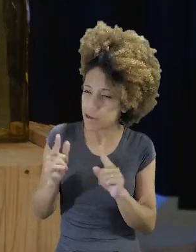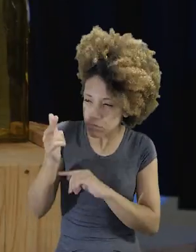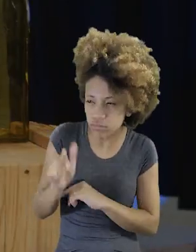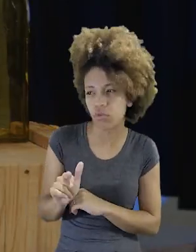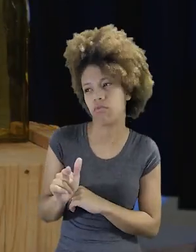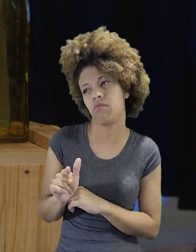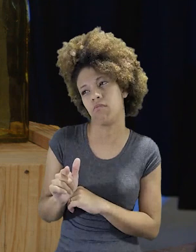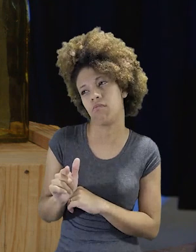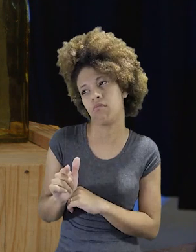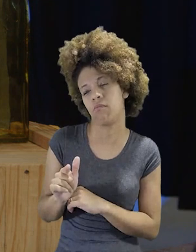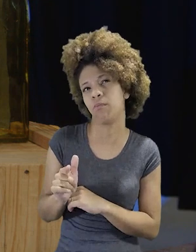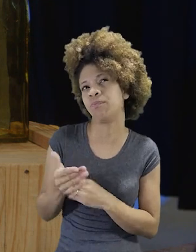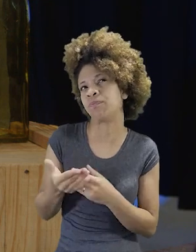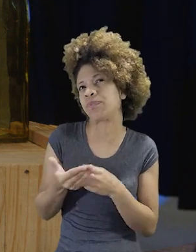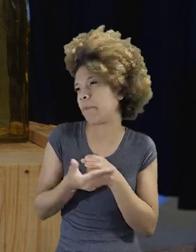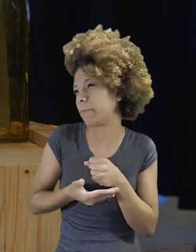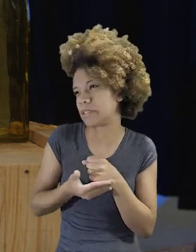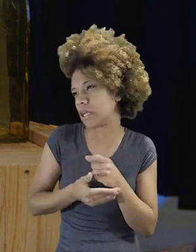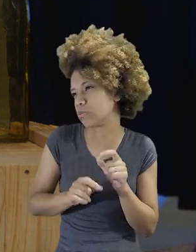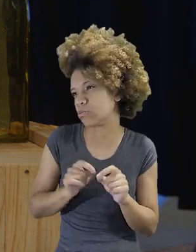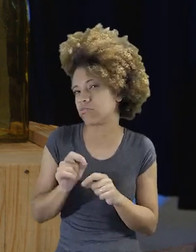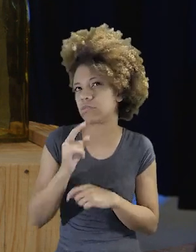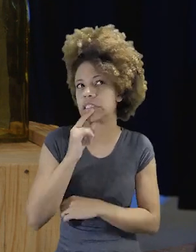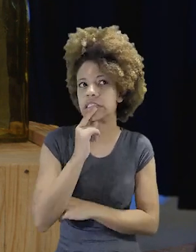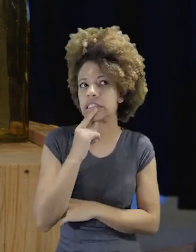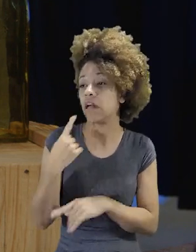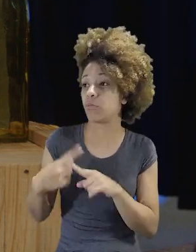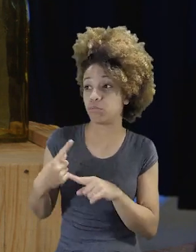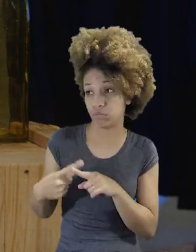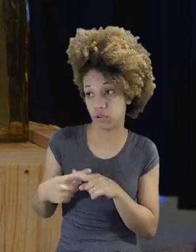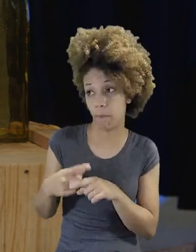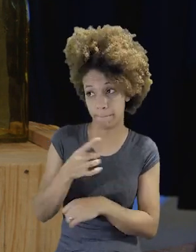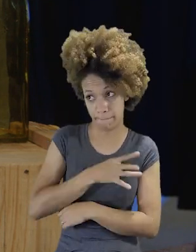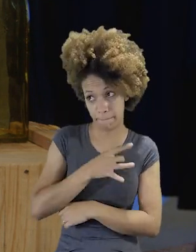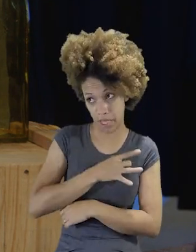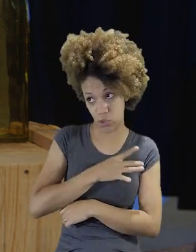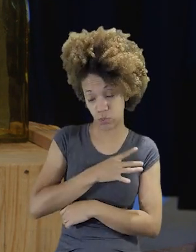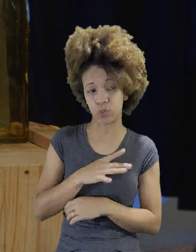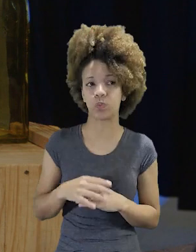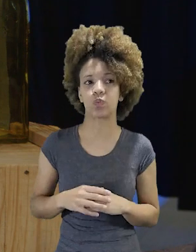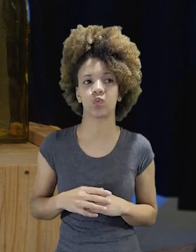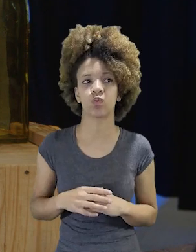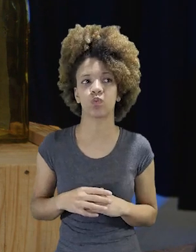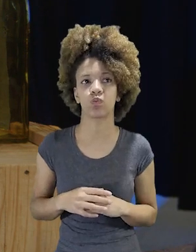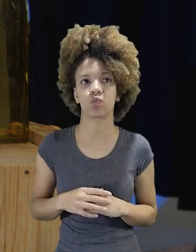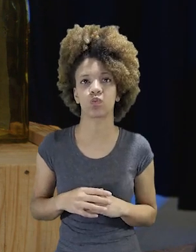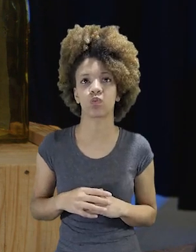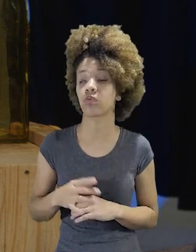é novamente é baseado em aquela coisa o medo leva